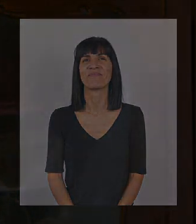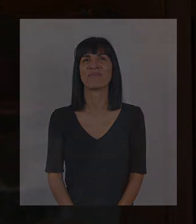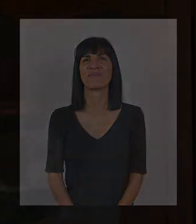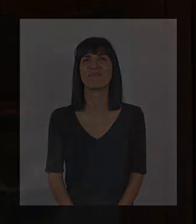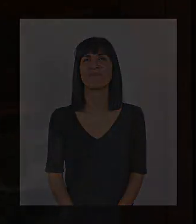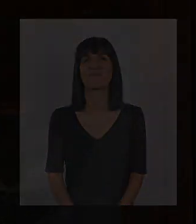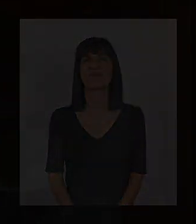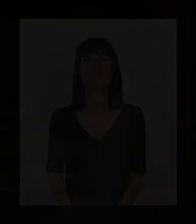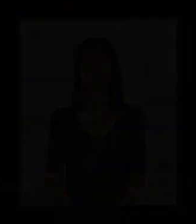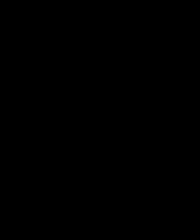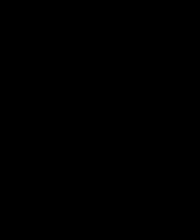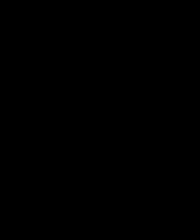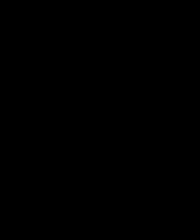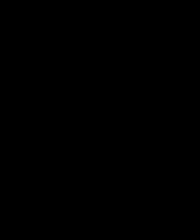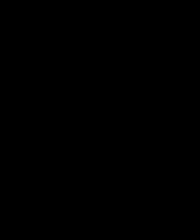E